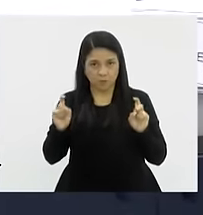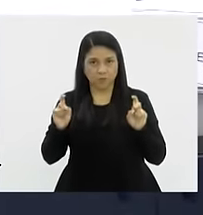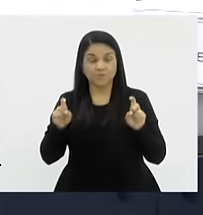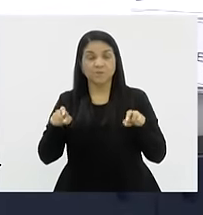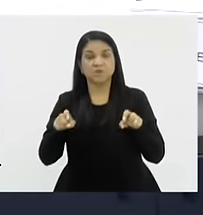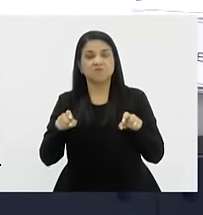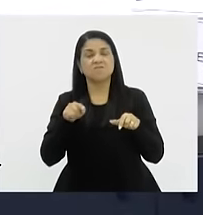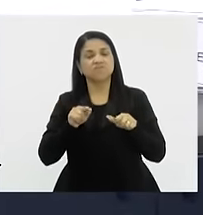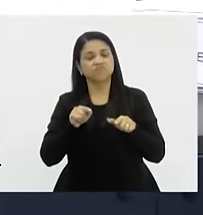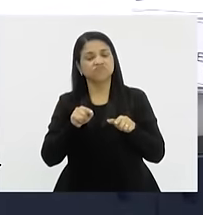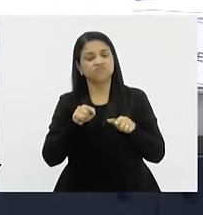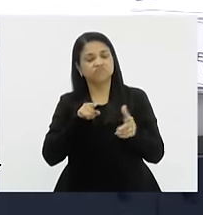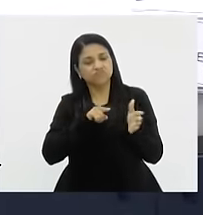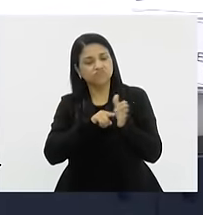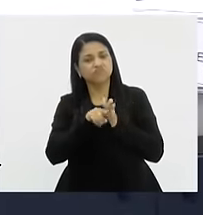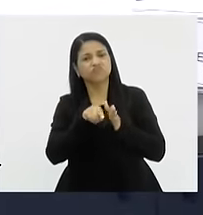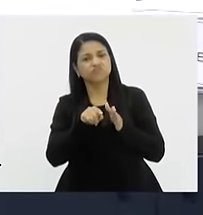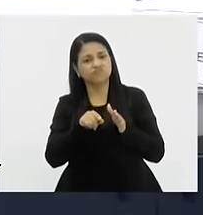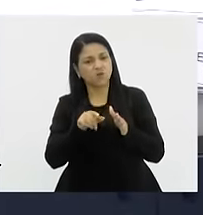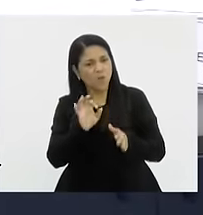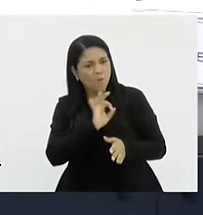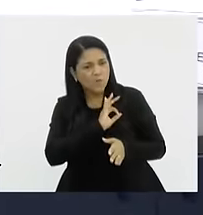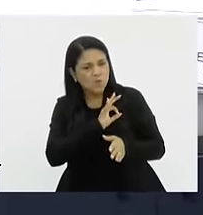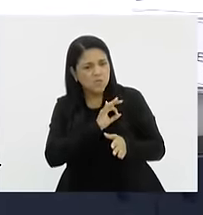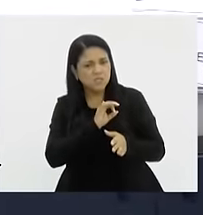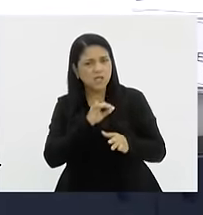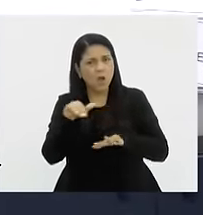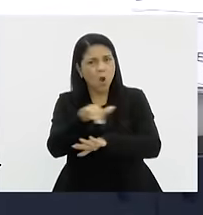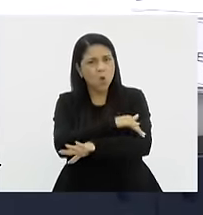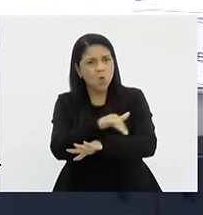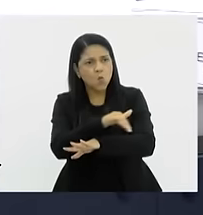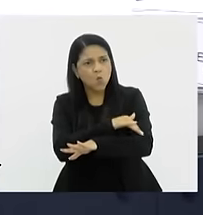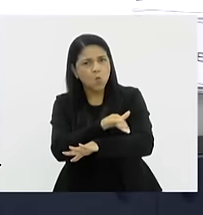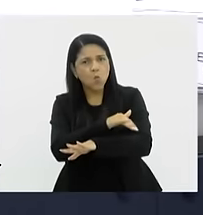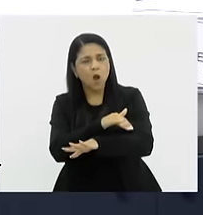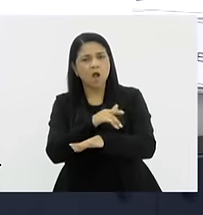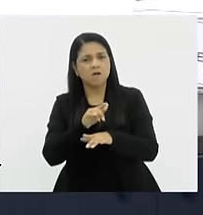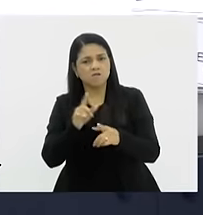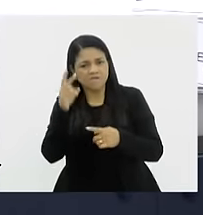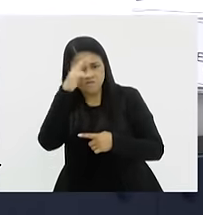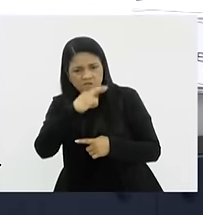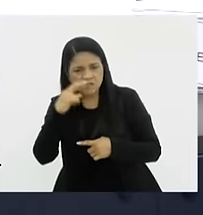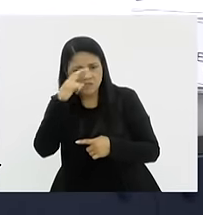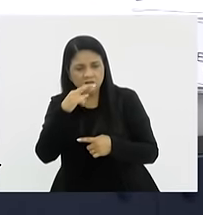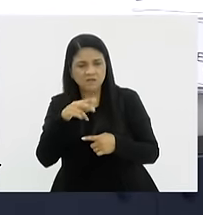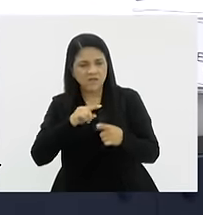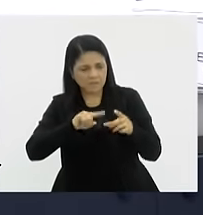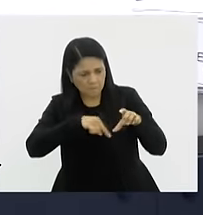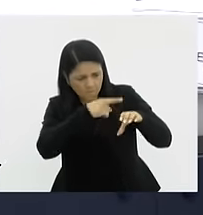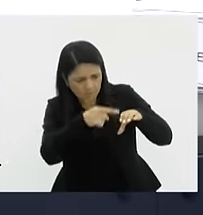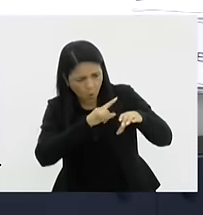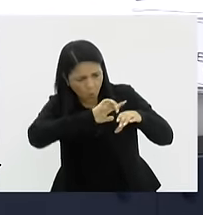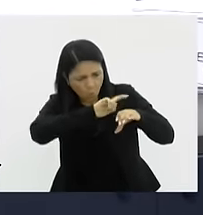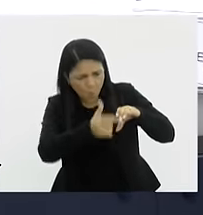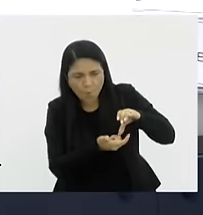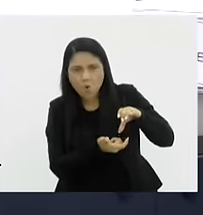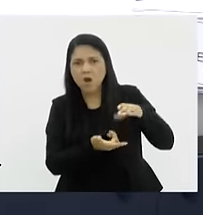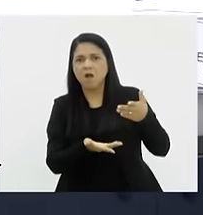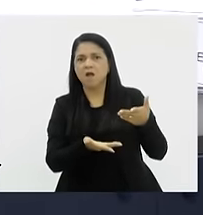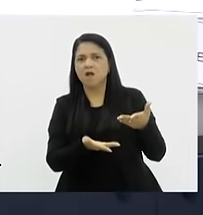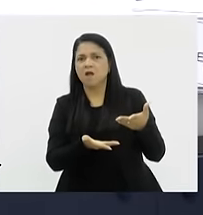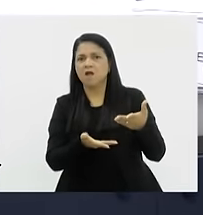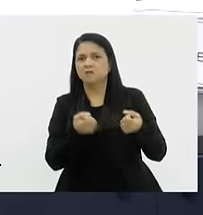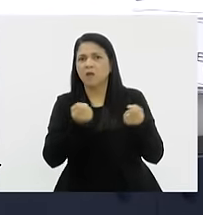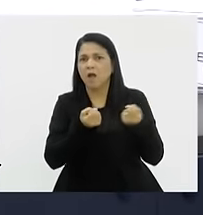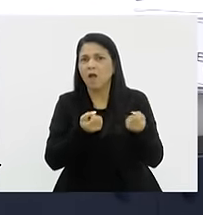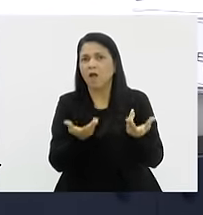de operação com a polícia militar na rua, a polícia militar tendo que ver se o pneu está careca, a polícia militar